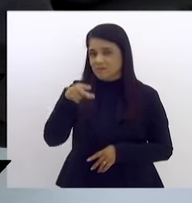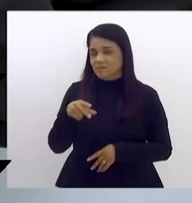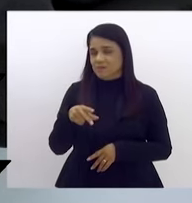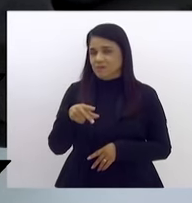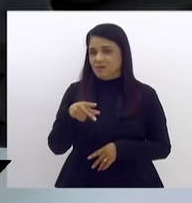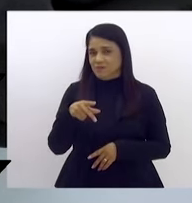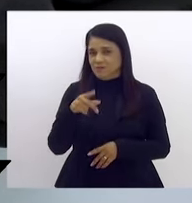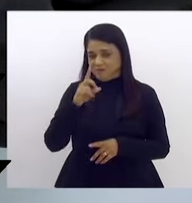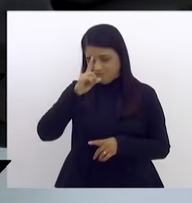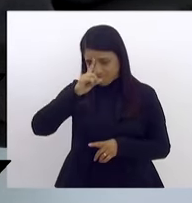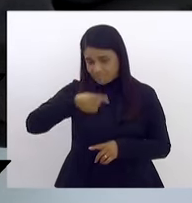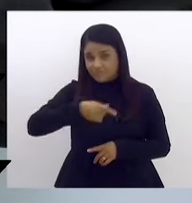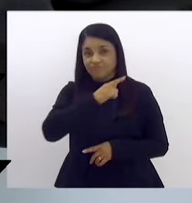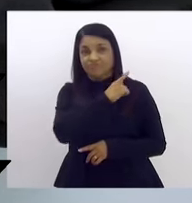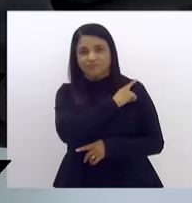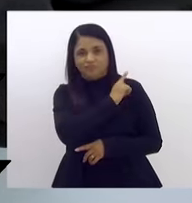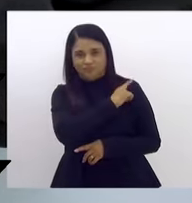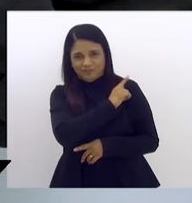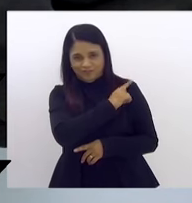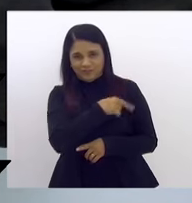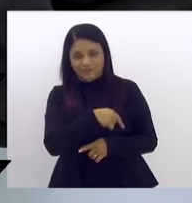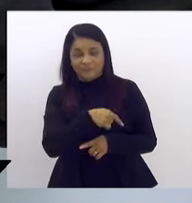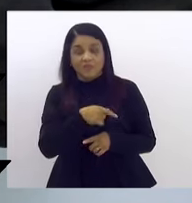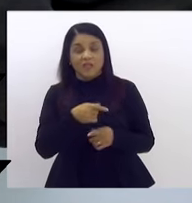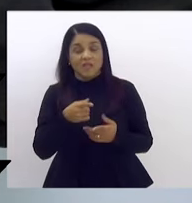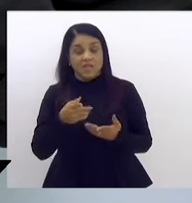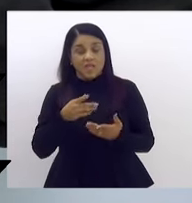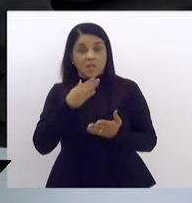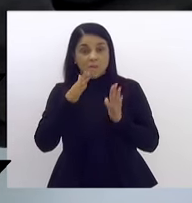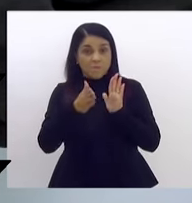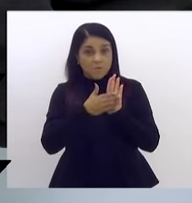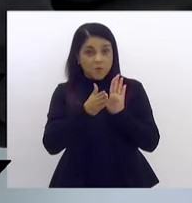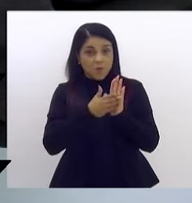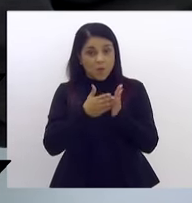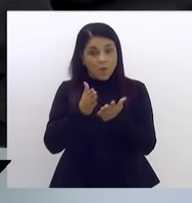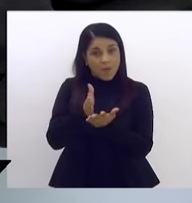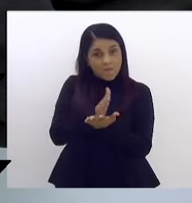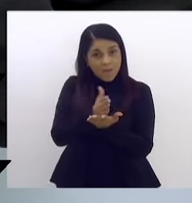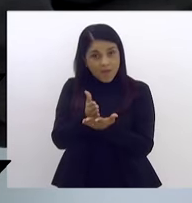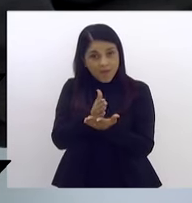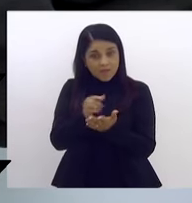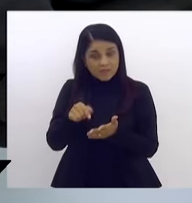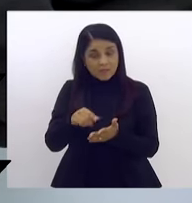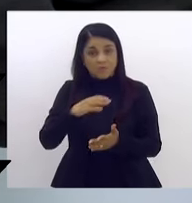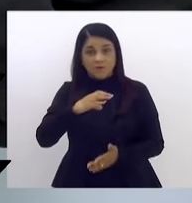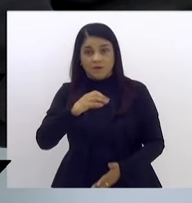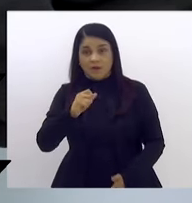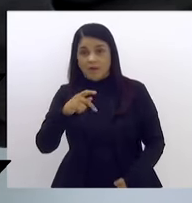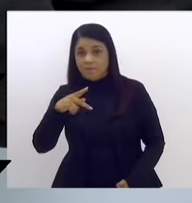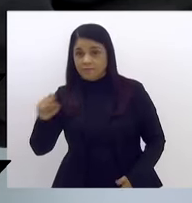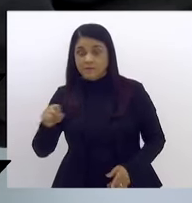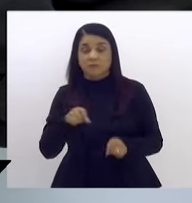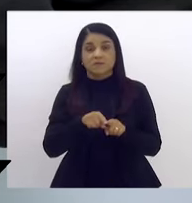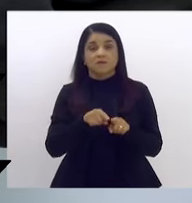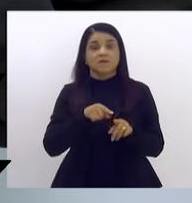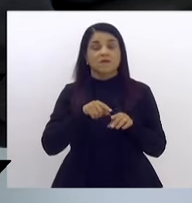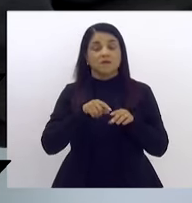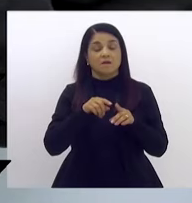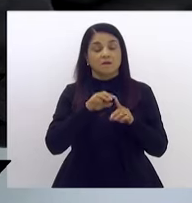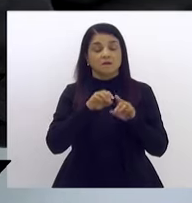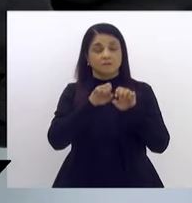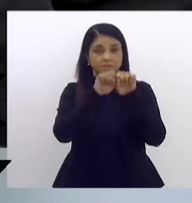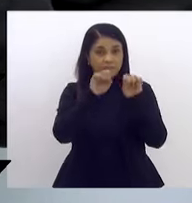unidade que ele propõe que seria uma unidade intermediária entre a Rede de Educação e os caps e eu não sei exatamente onde ela